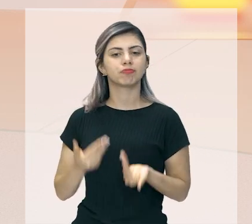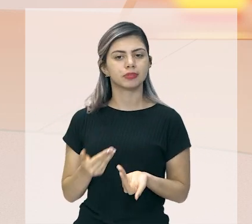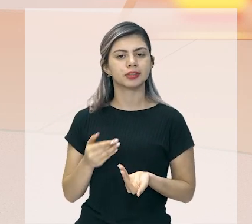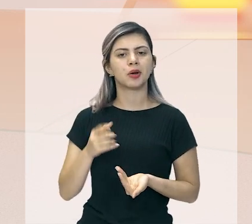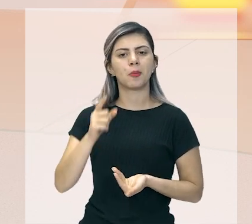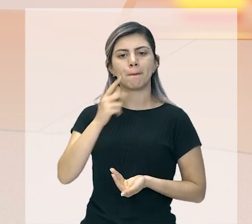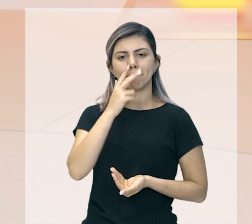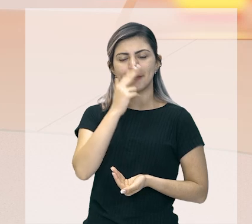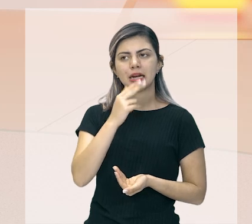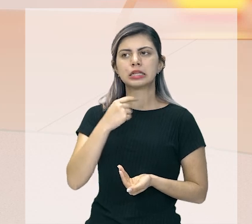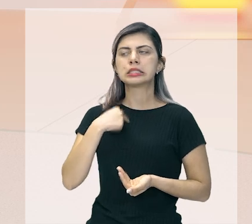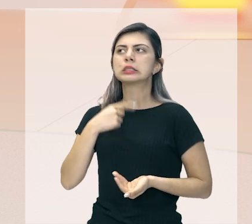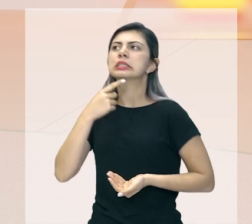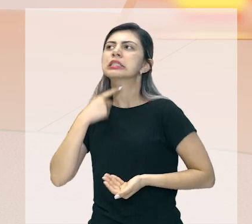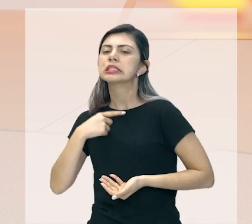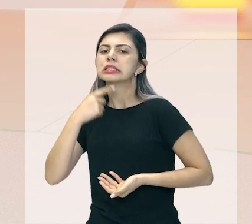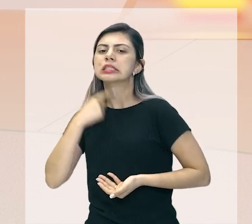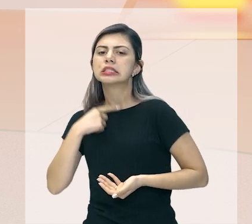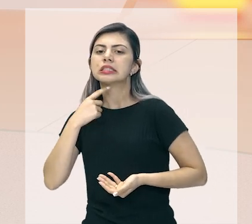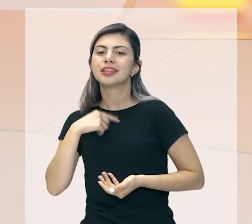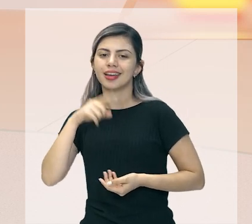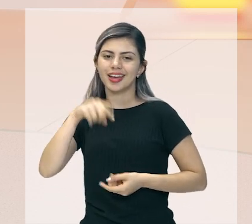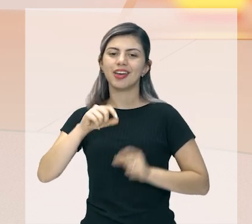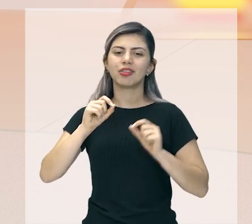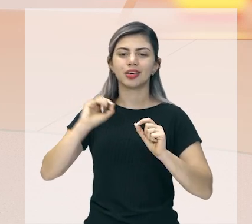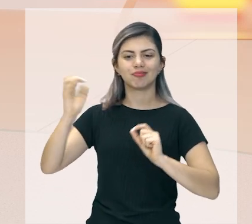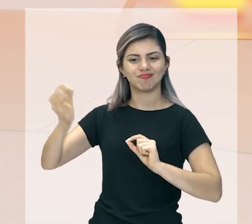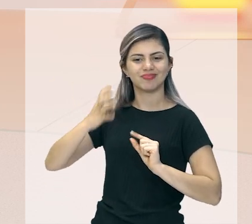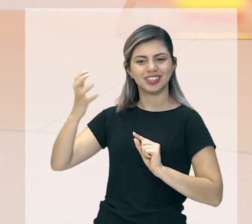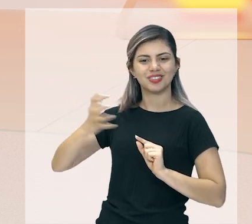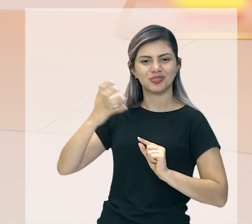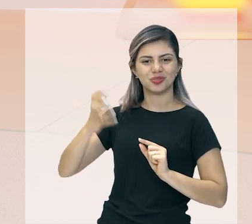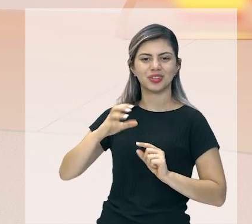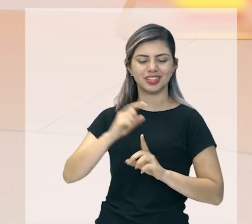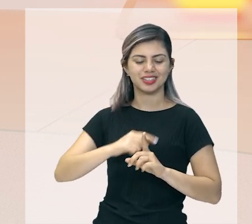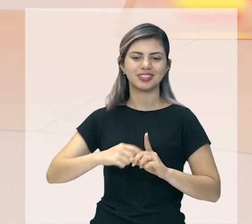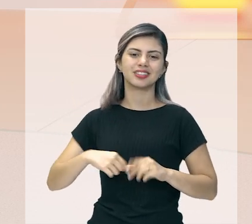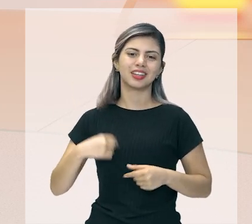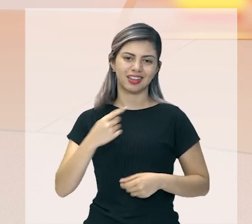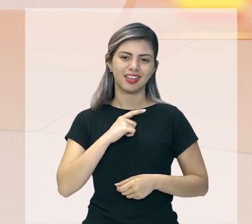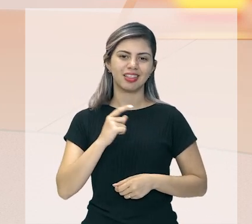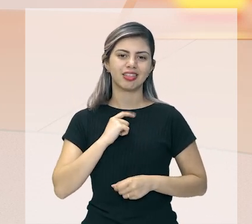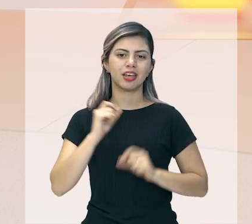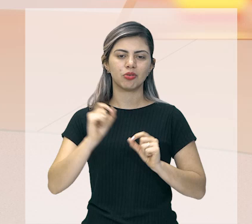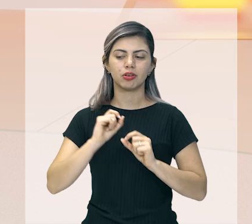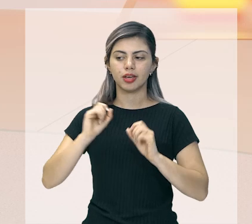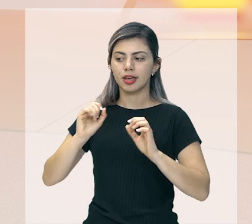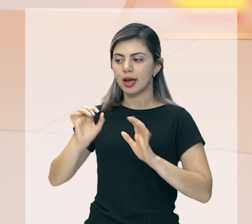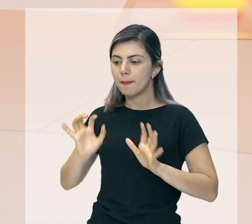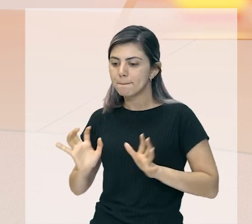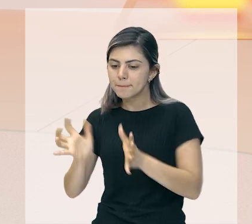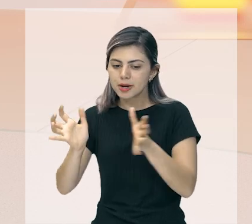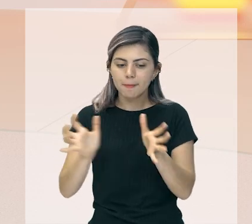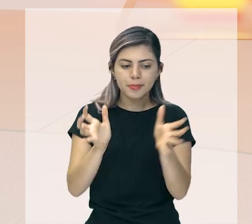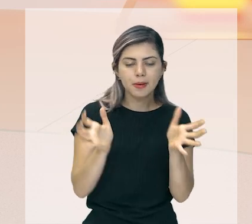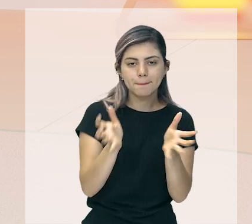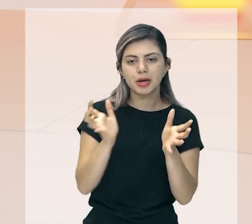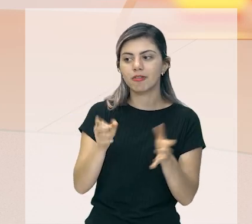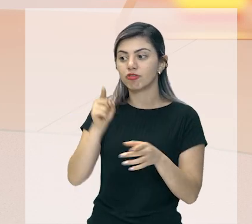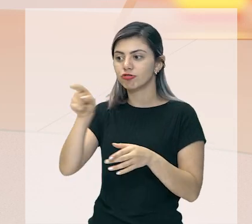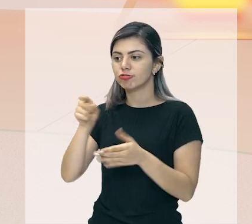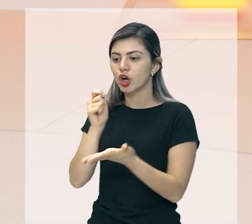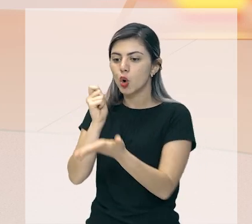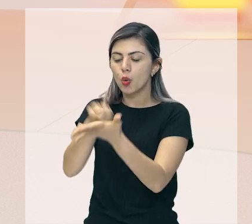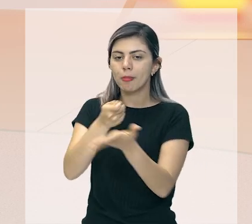criadas, elas são um reflexo mesmo desse mundo que a gente vive, onde a questão do incentivo ao consumo é cada vez maior. Pode